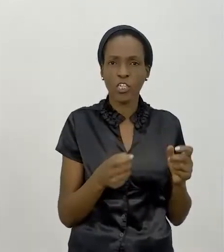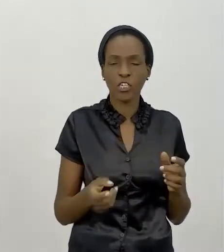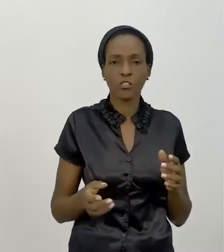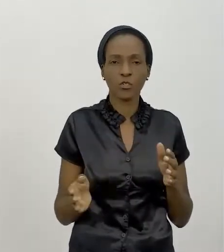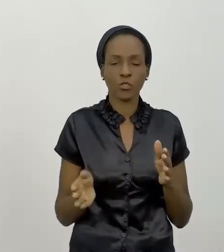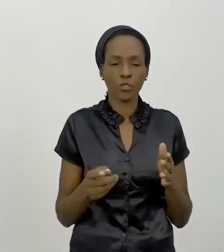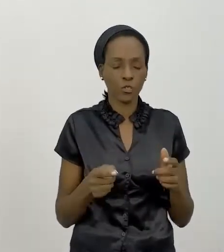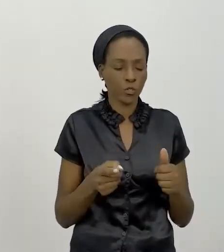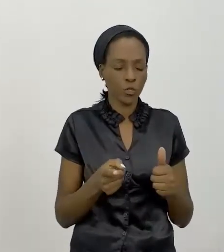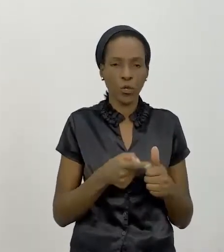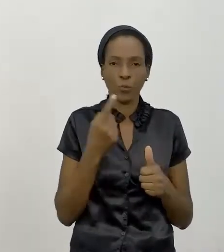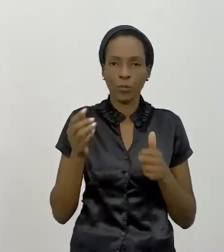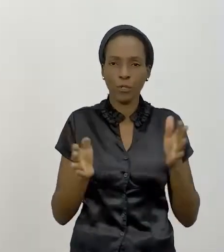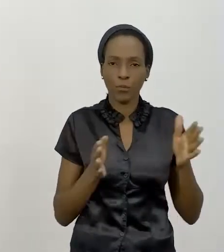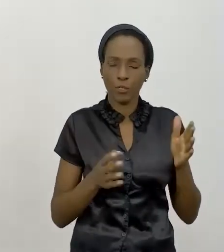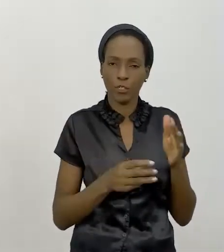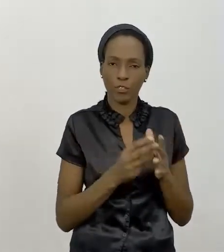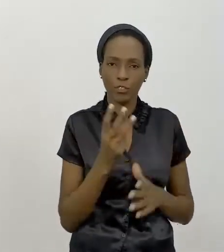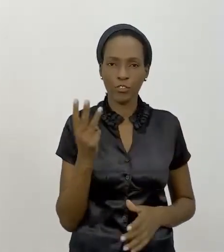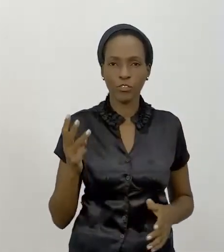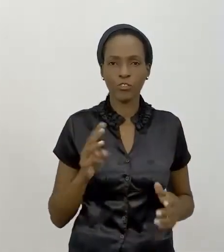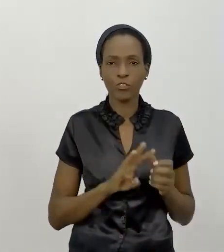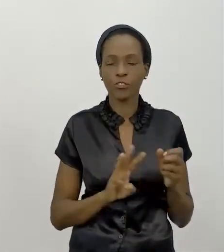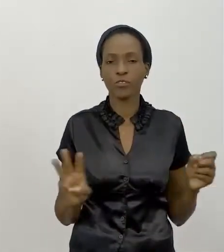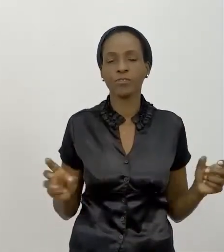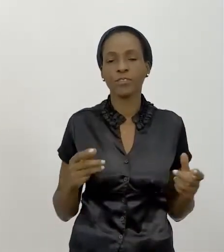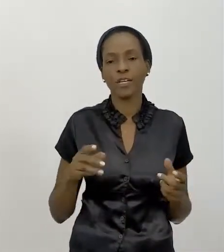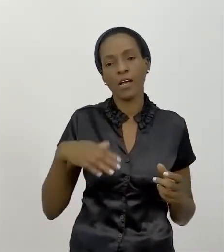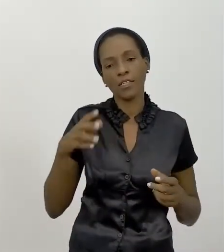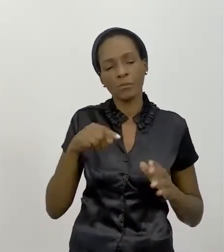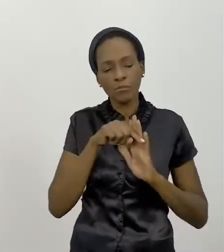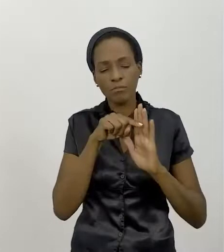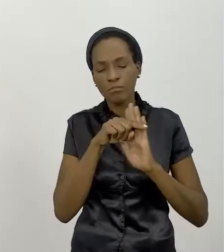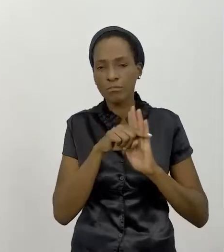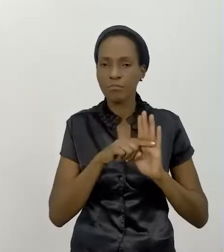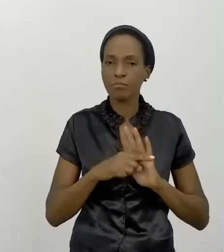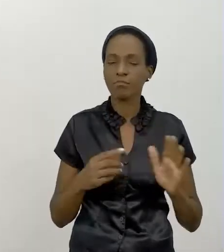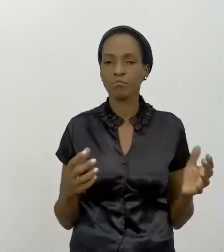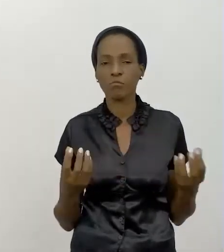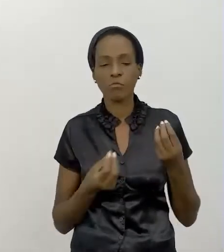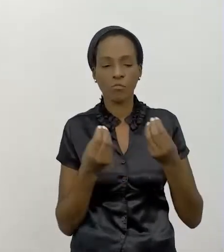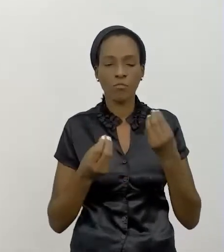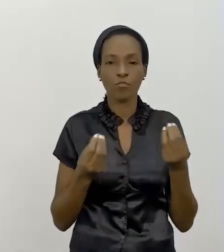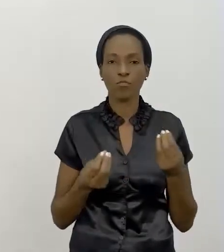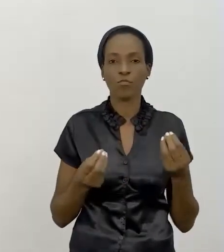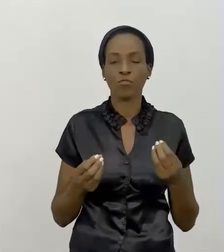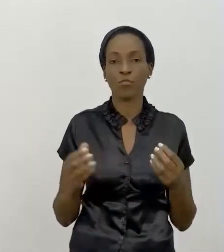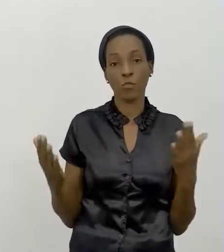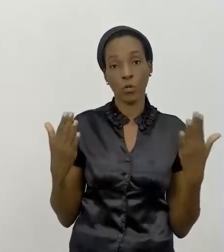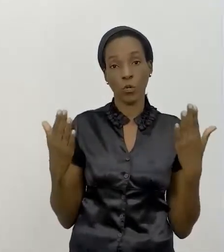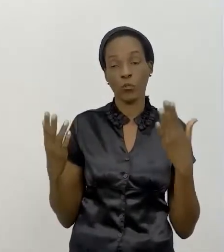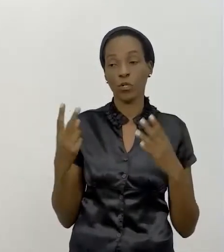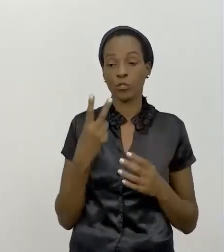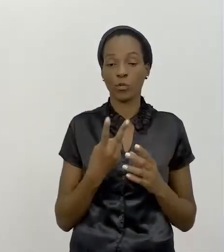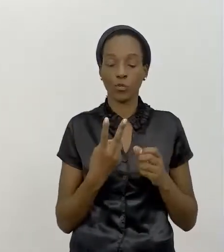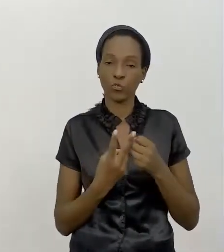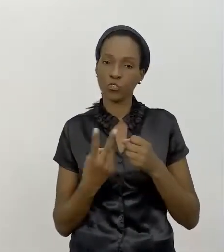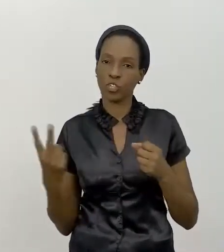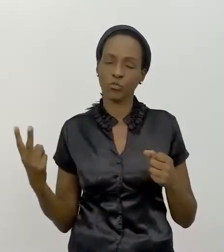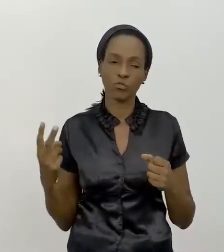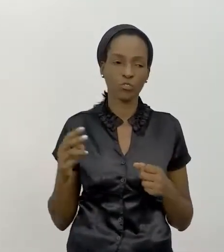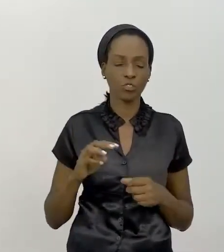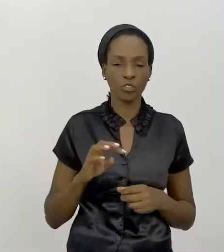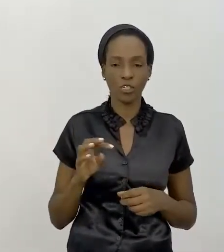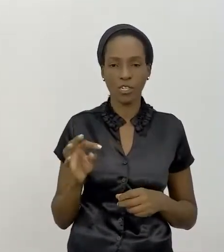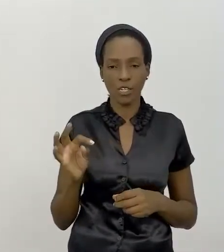gente estudou esse comportamento. Depois a gente viu a previsão de lucro no segundo trimestre, a gente também fez essa previsão do que